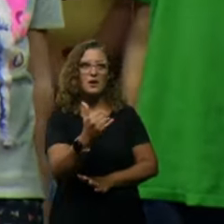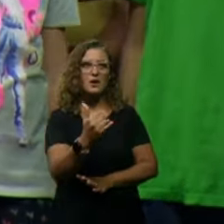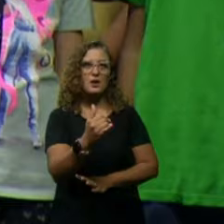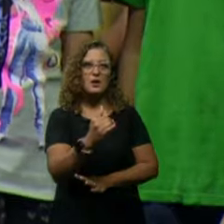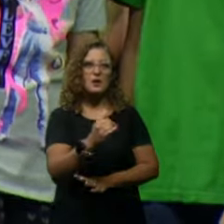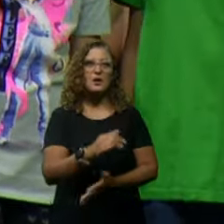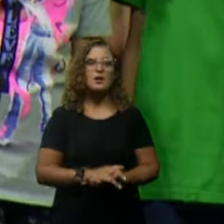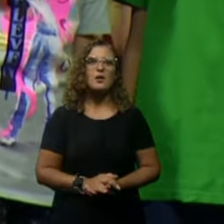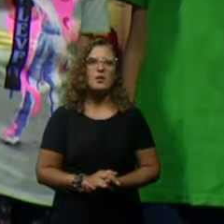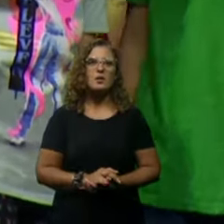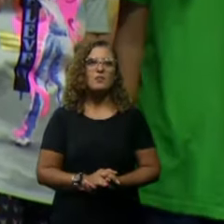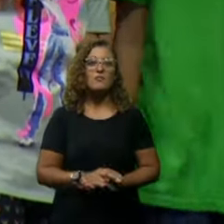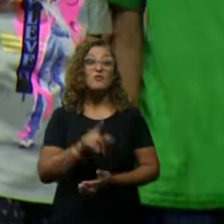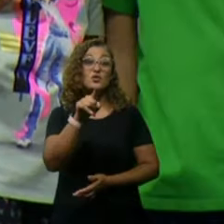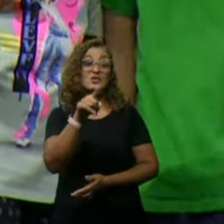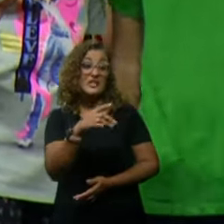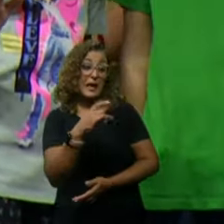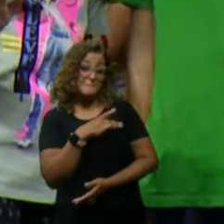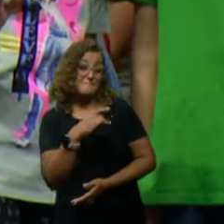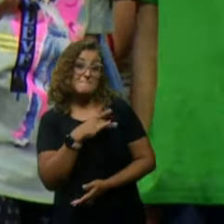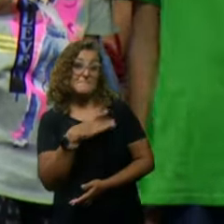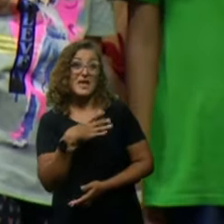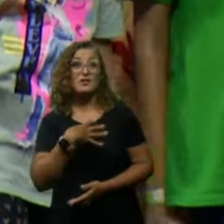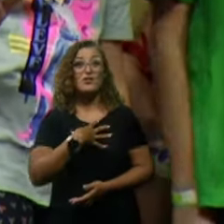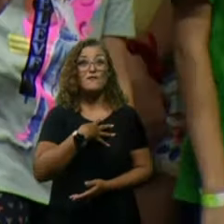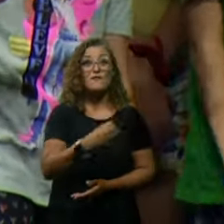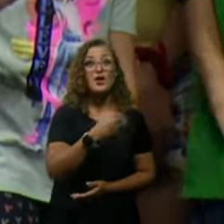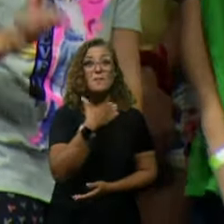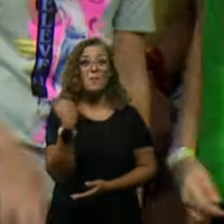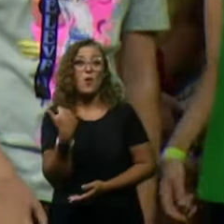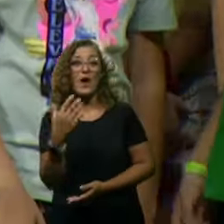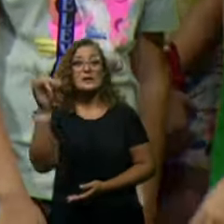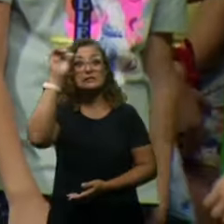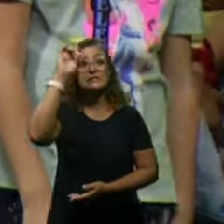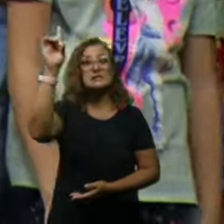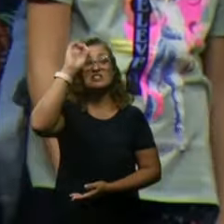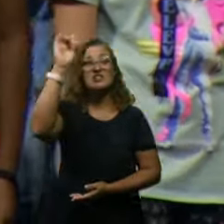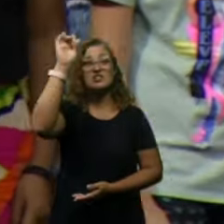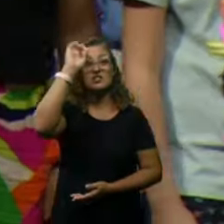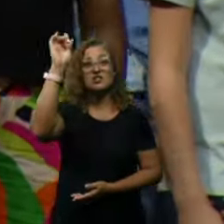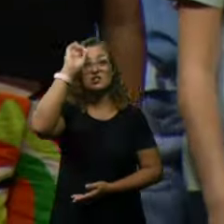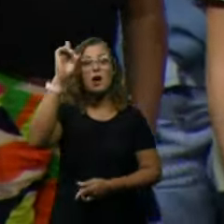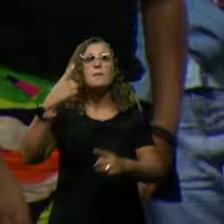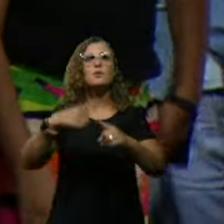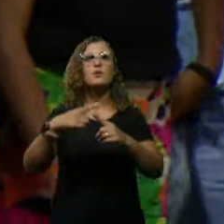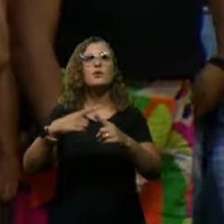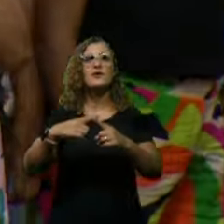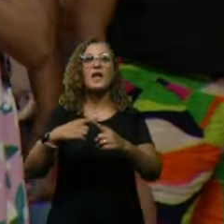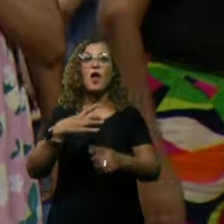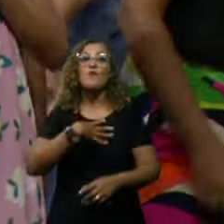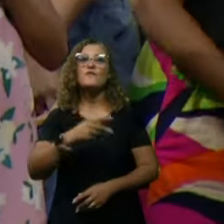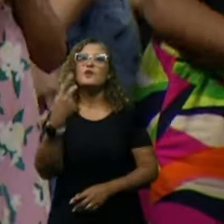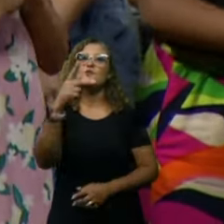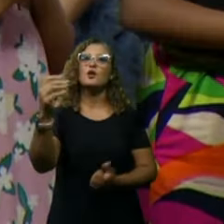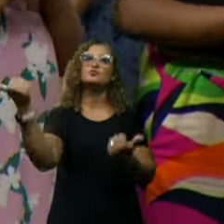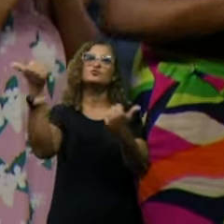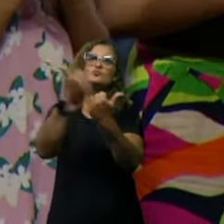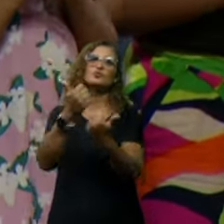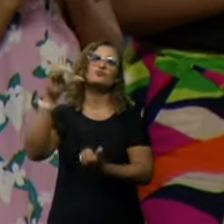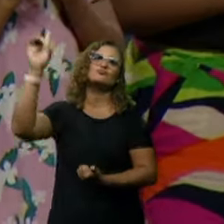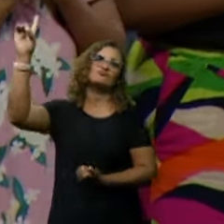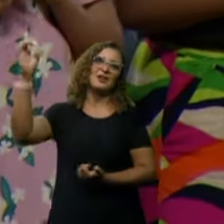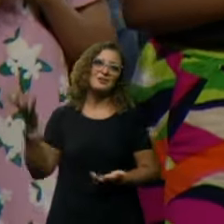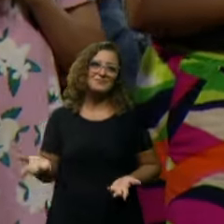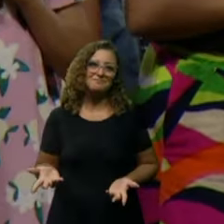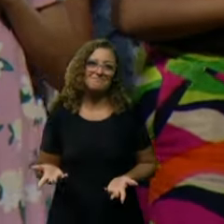que seu filho vai morrer todo dia por que você colocou o teu filho no lugar que era meu e o que pode acontecer com ele a qualquer momento